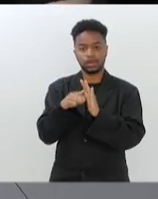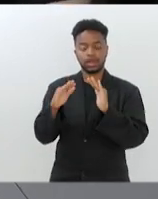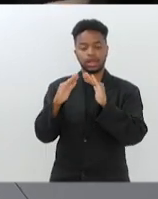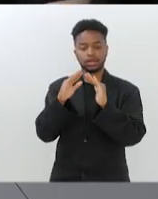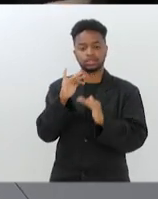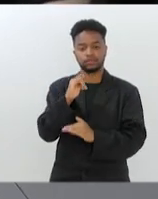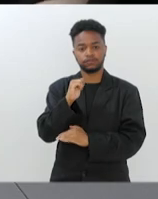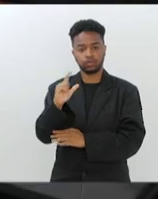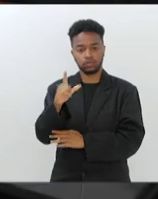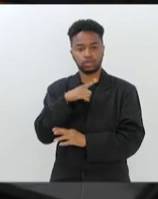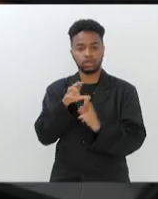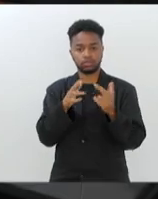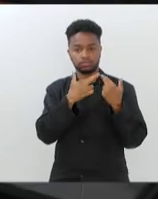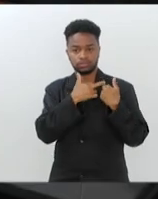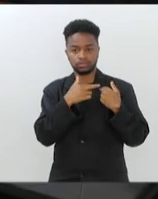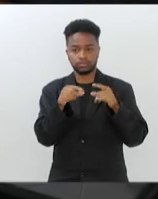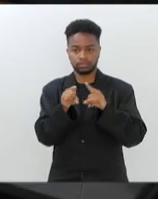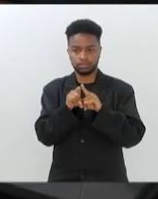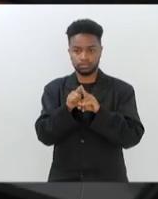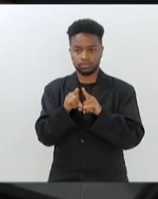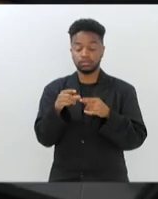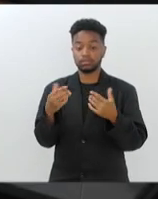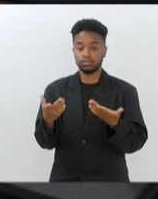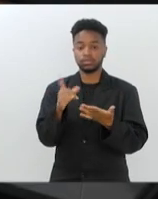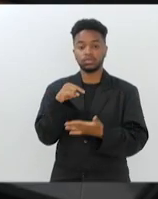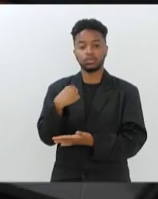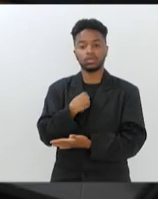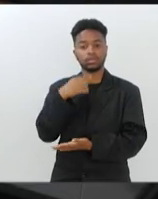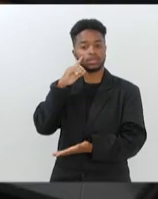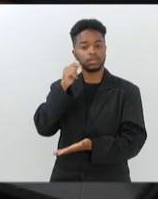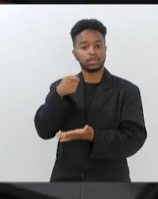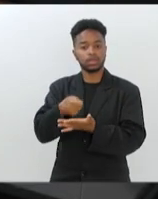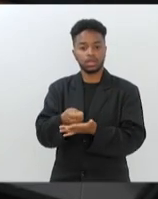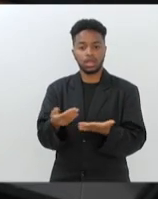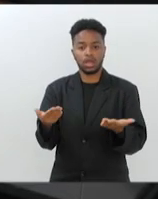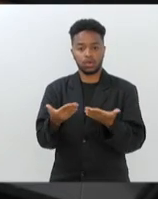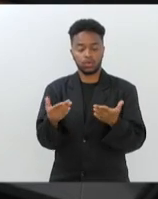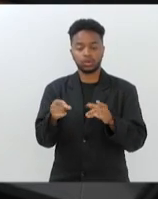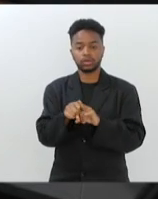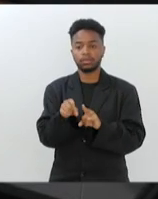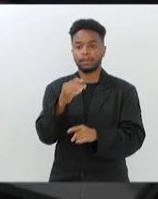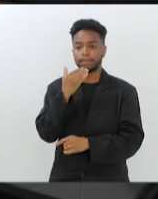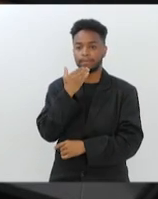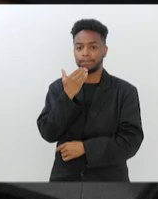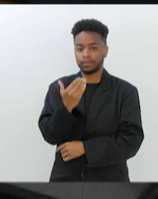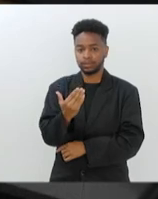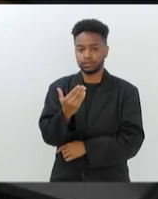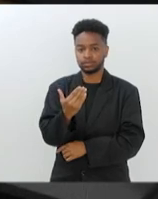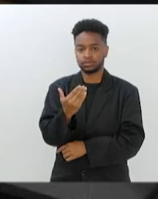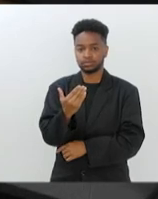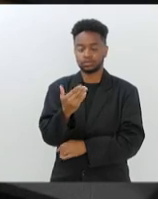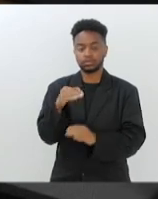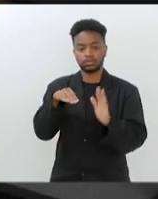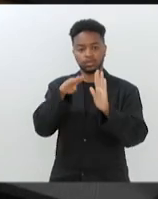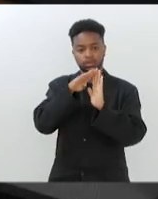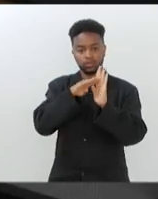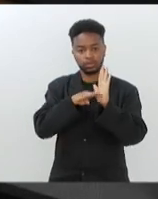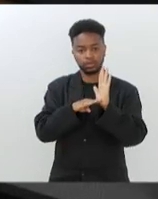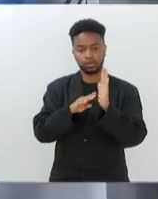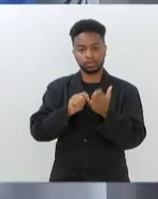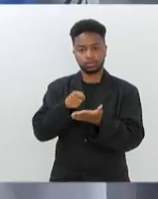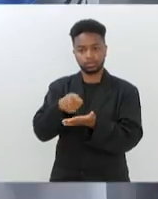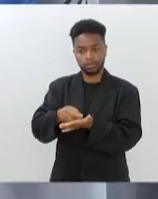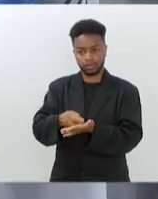atribuição Então nós vamos aproveitar já Deputado para deliberar e solicitar o cronograma de